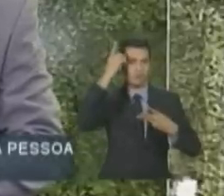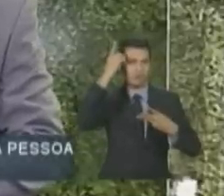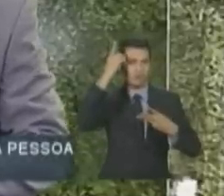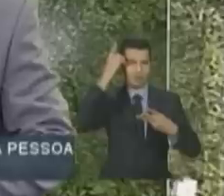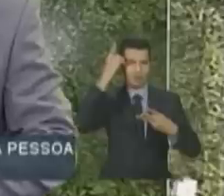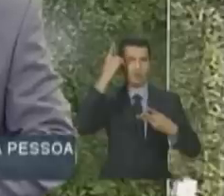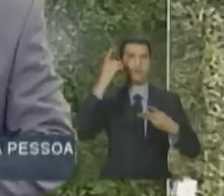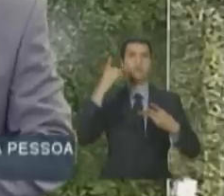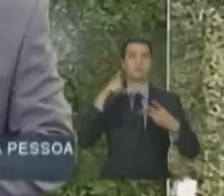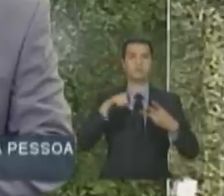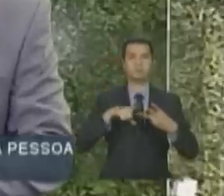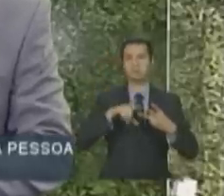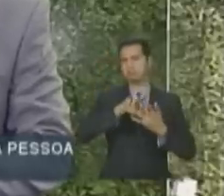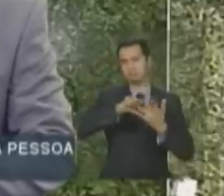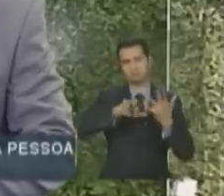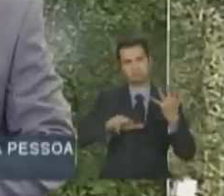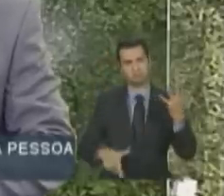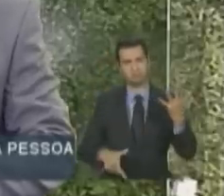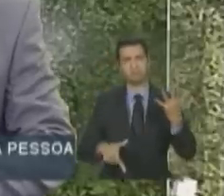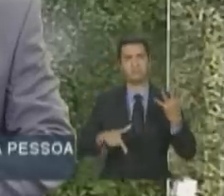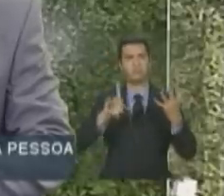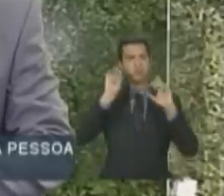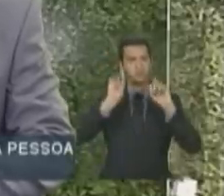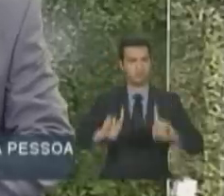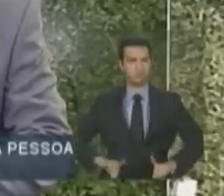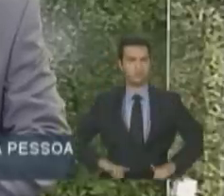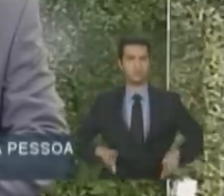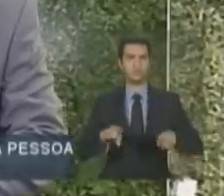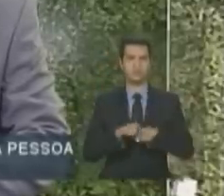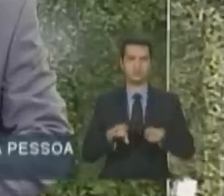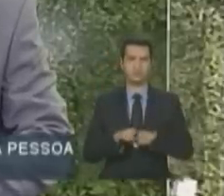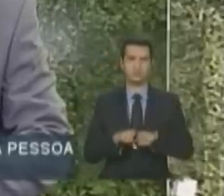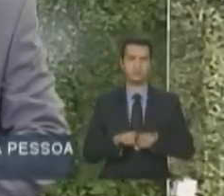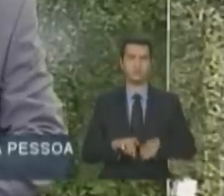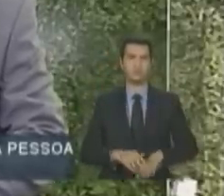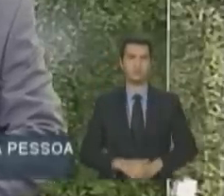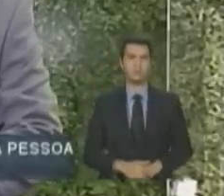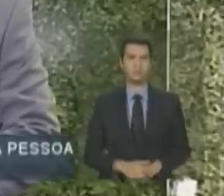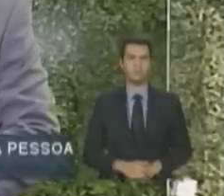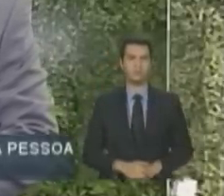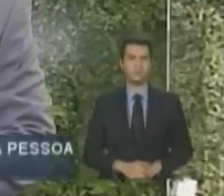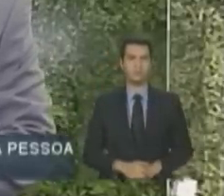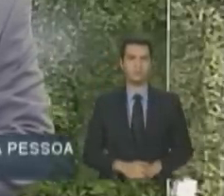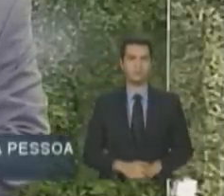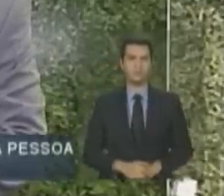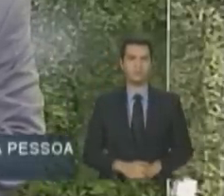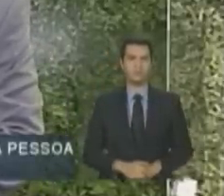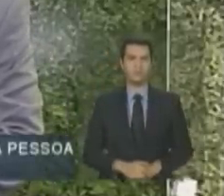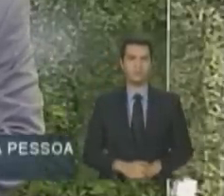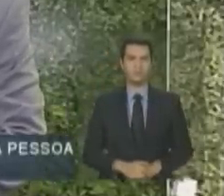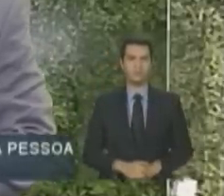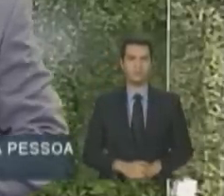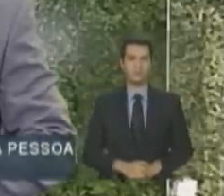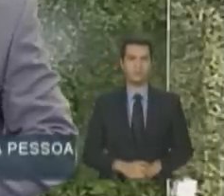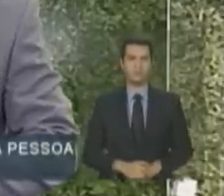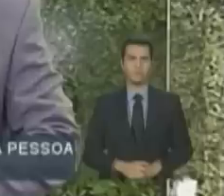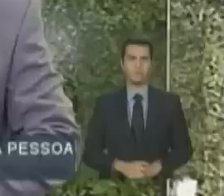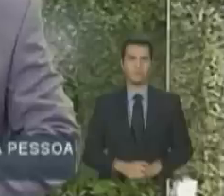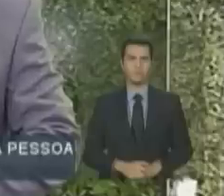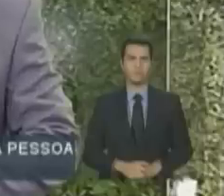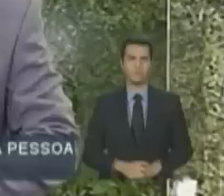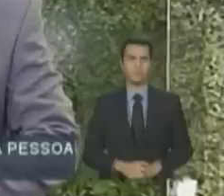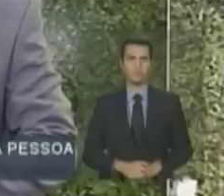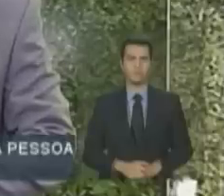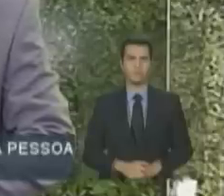e outras especificidades de pessoas com deficiência. a qualificação da